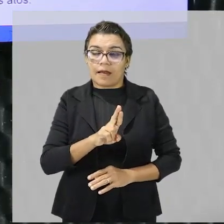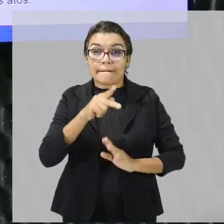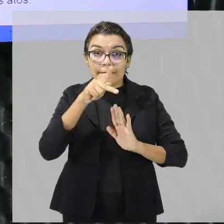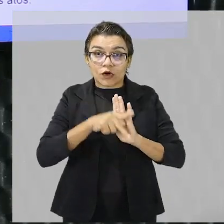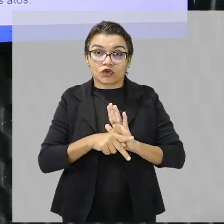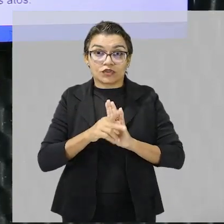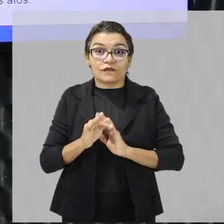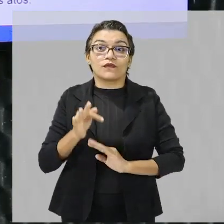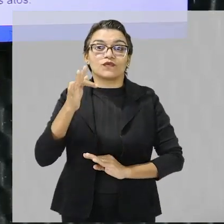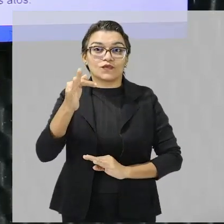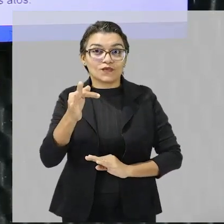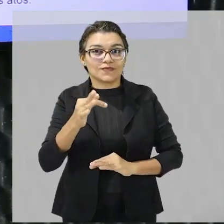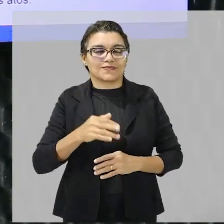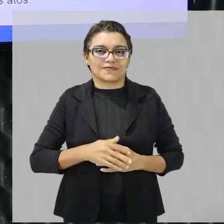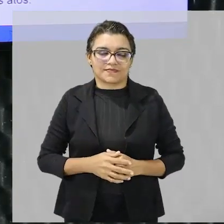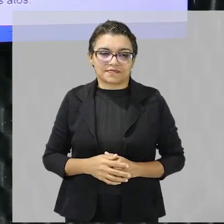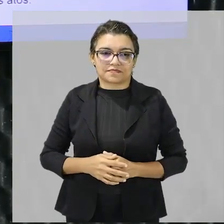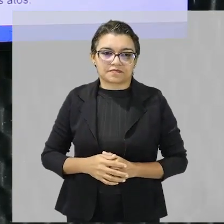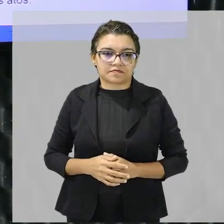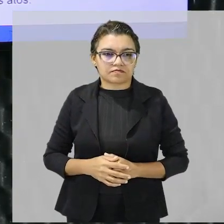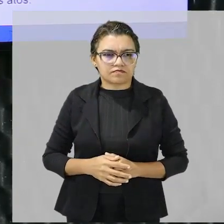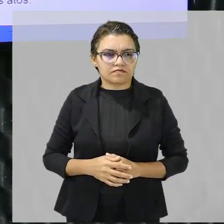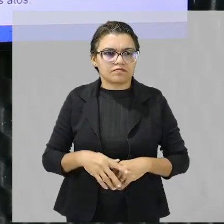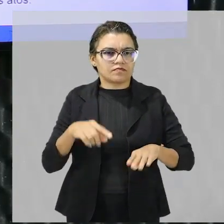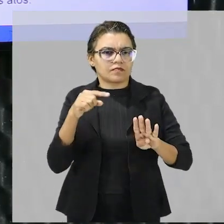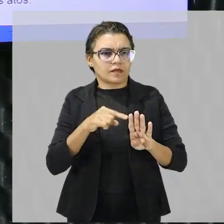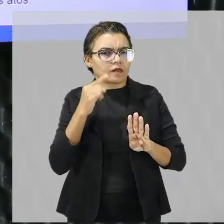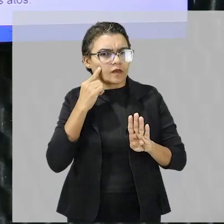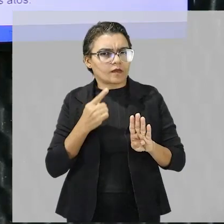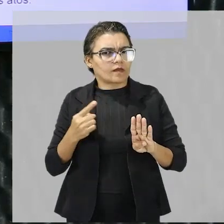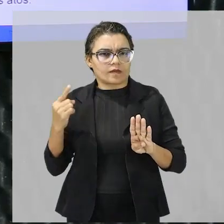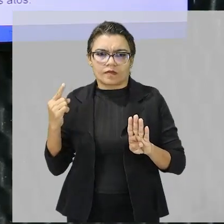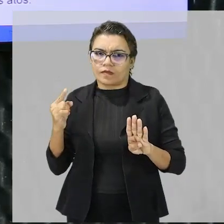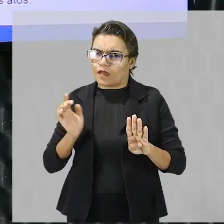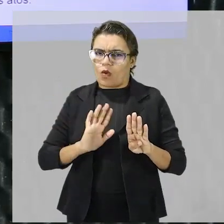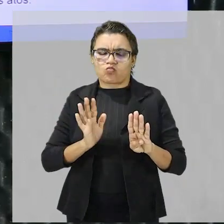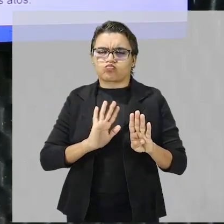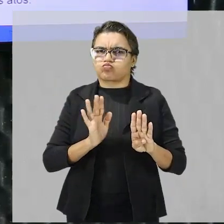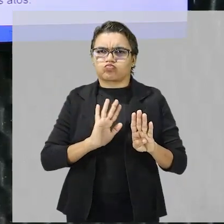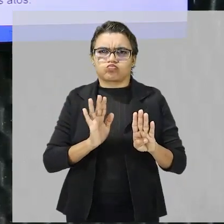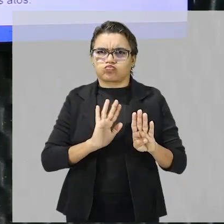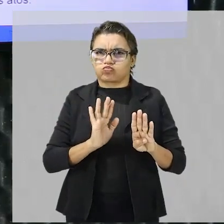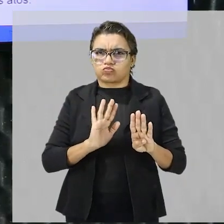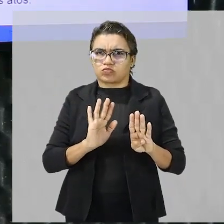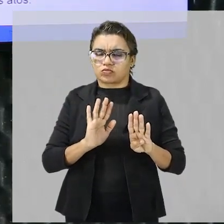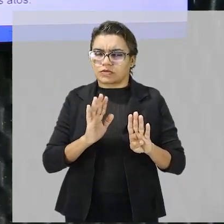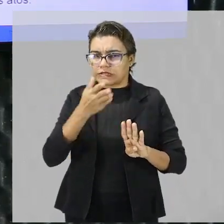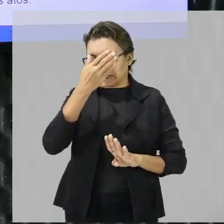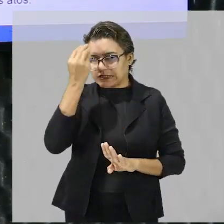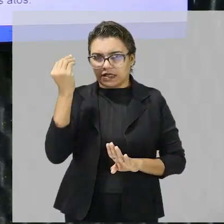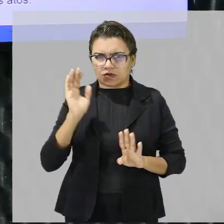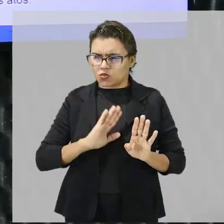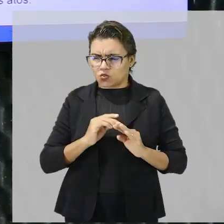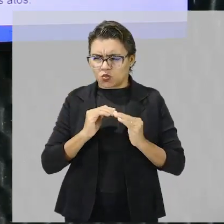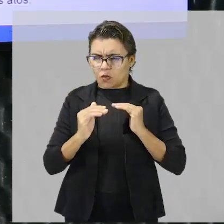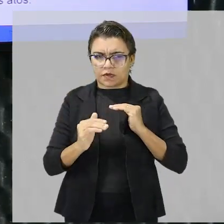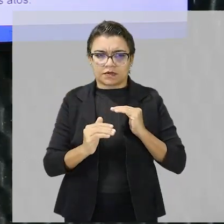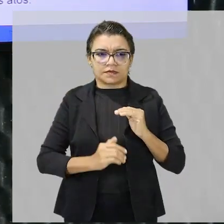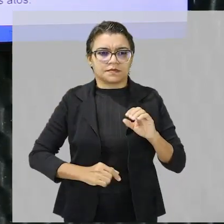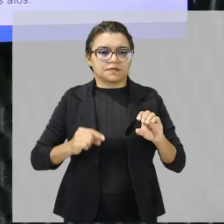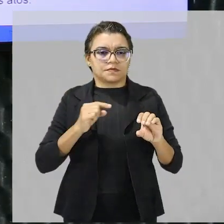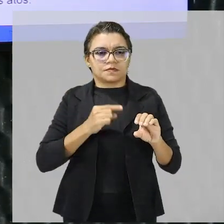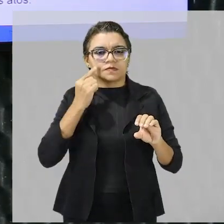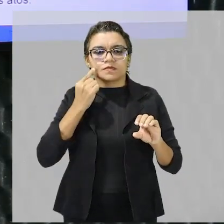projetar. É o seguidor de escolha dos outros no existencialismo nunca, esqueça essa parte. Na sua